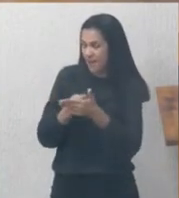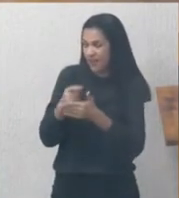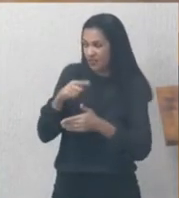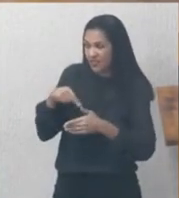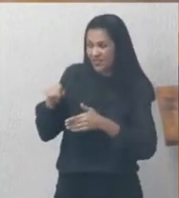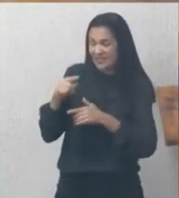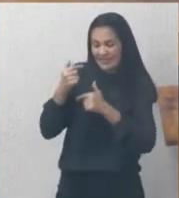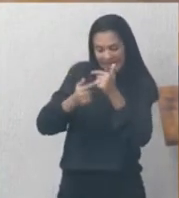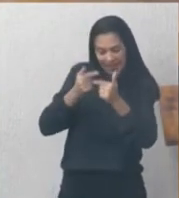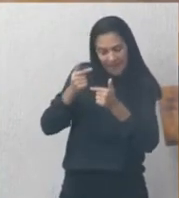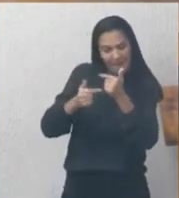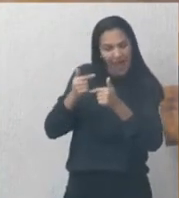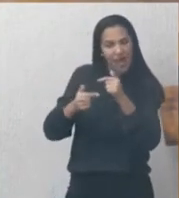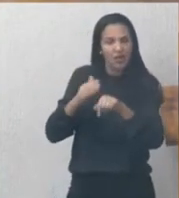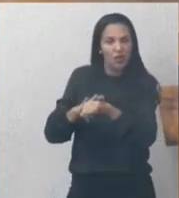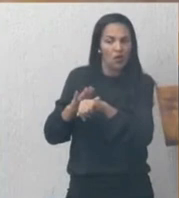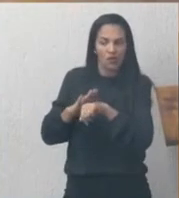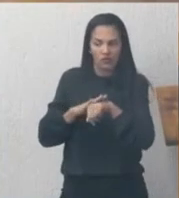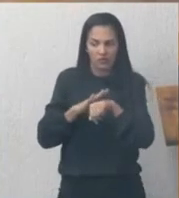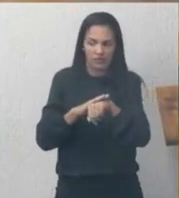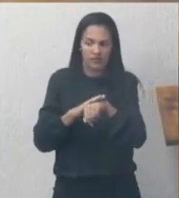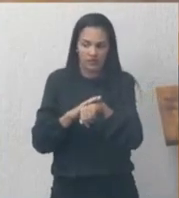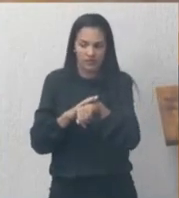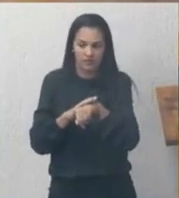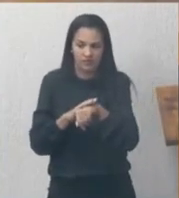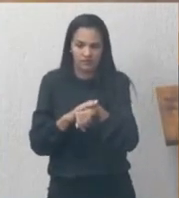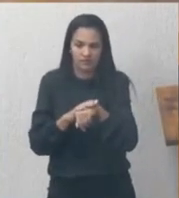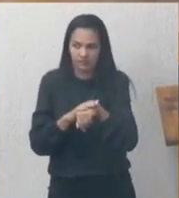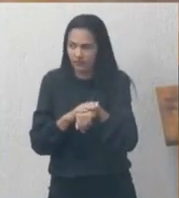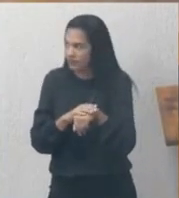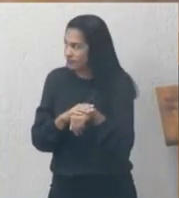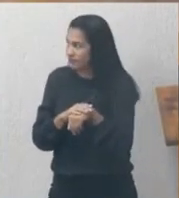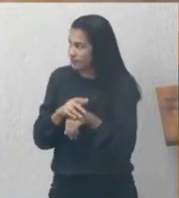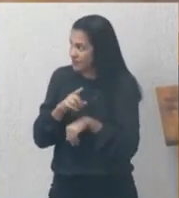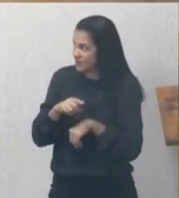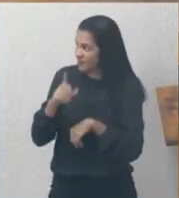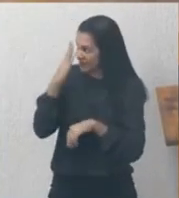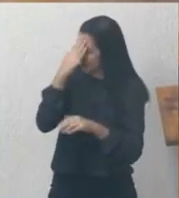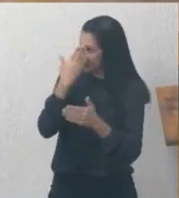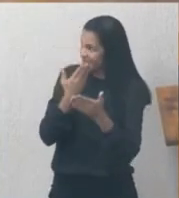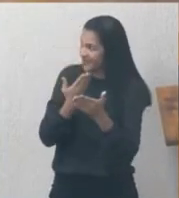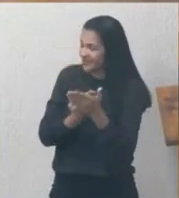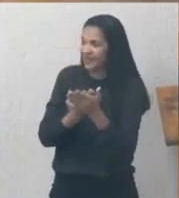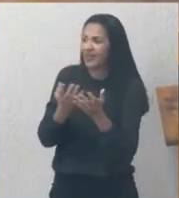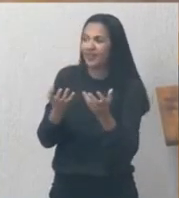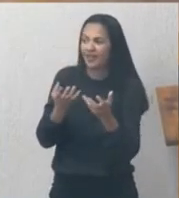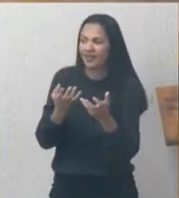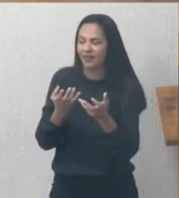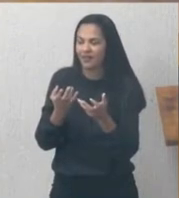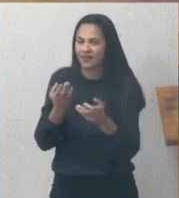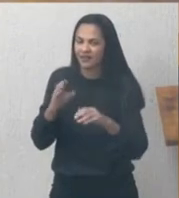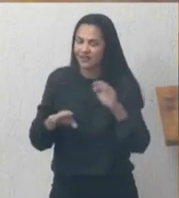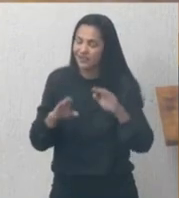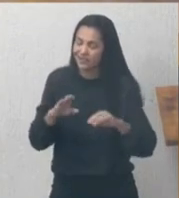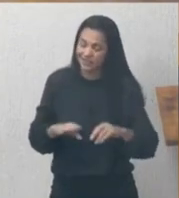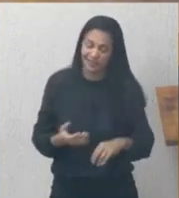realizou Não exatamente aquilo que ele procura e ele paga acreditando que você vai trazer para ele aquilo que ele quer e muitas vezes você dá um tiro no